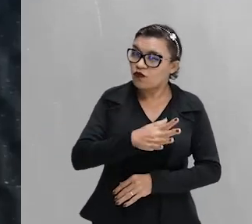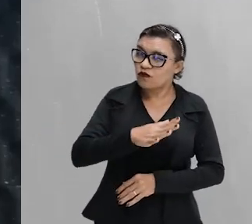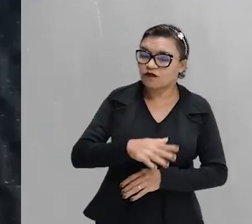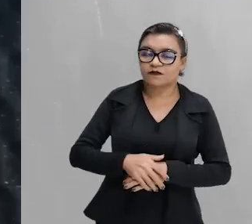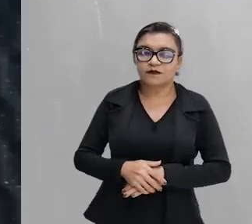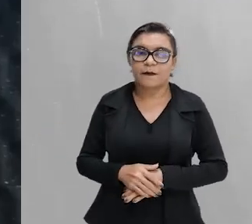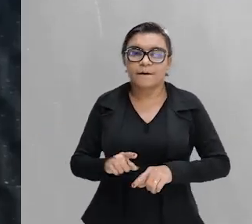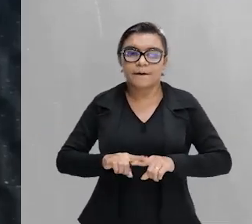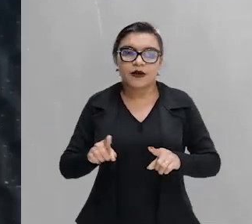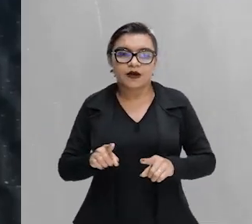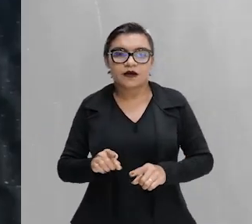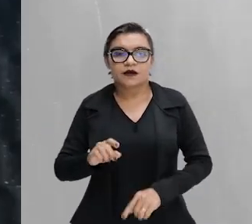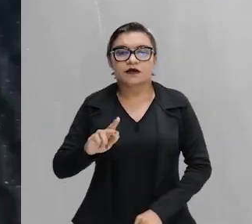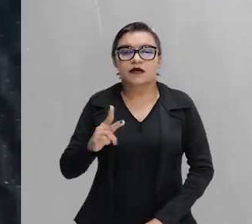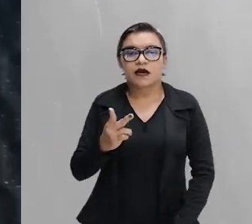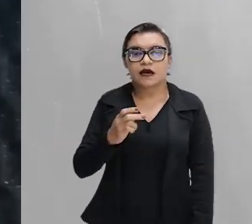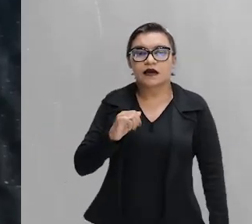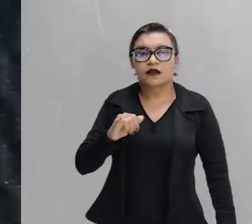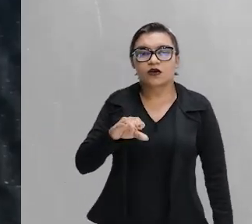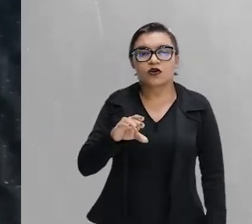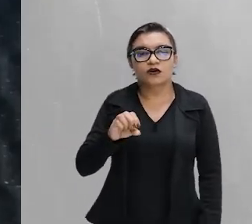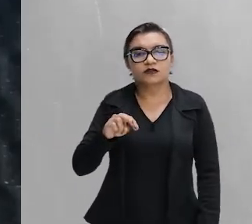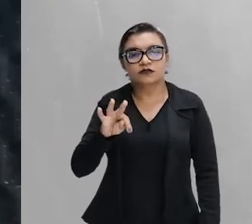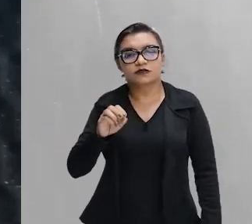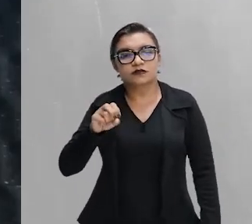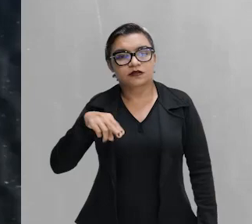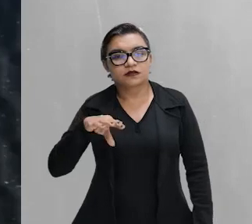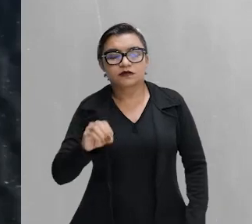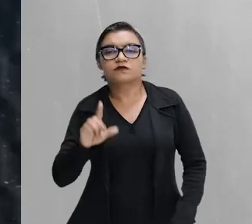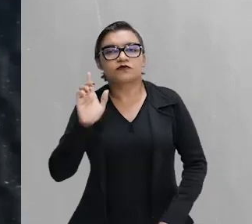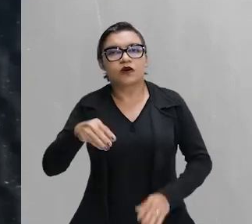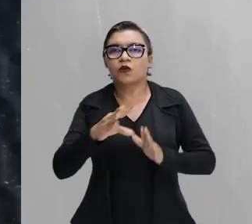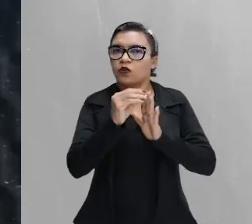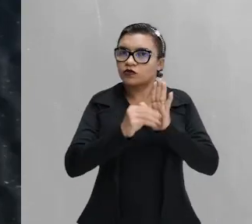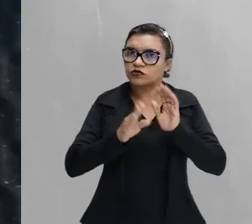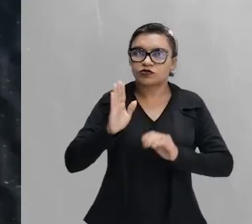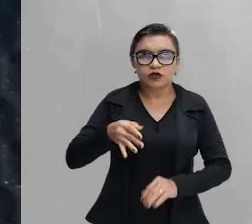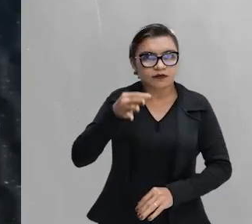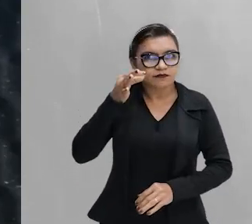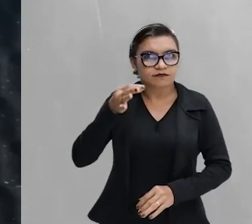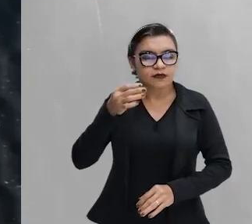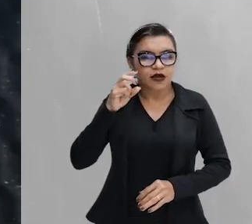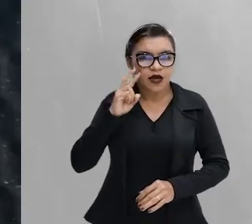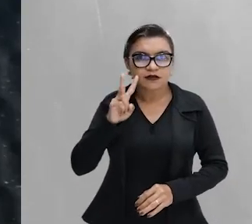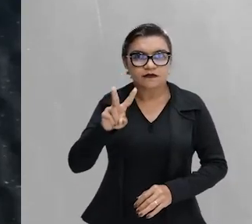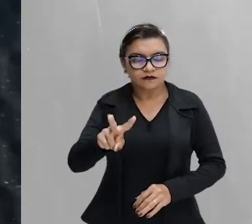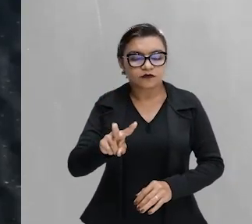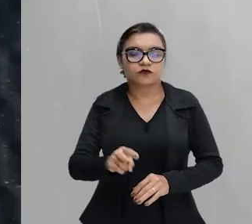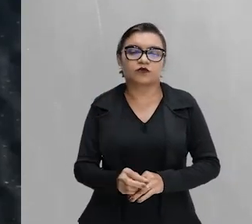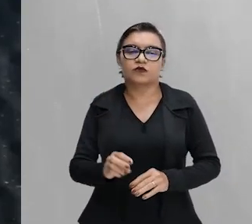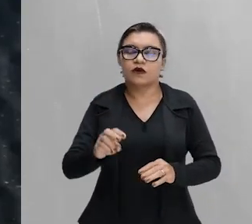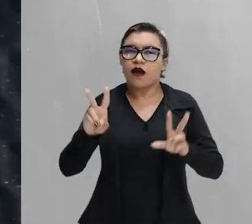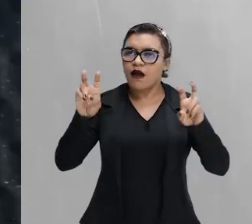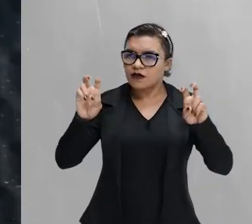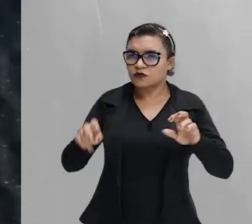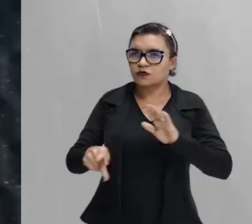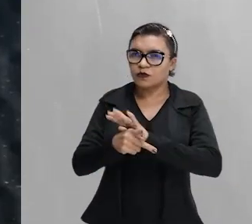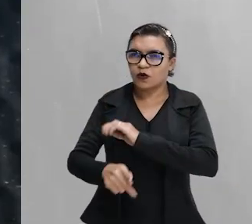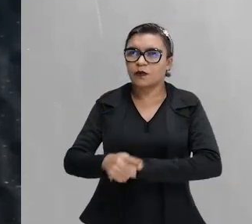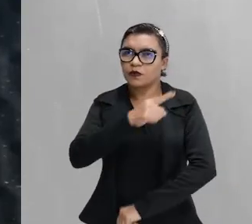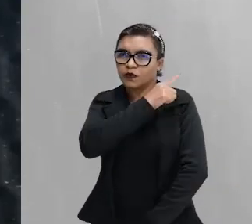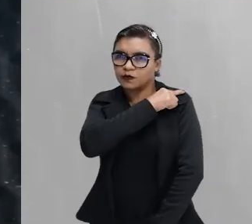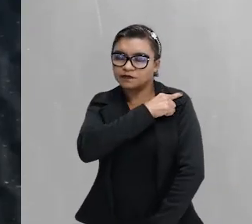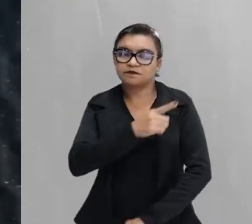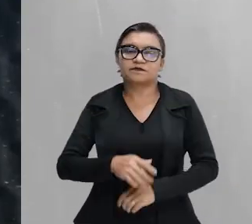que heliocentrismo e Nicolau Copérnico são conteúdos que vocês já viram lá nos assuntos do primeiro ano,